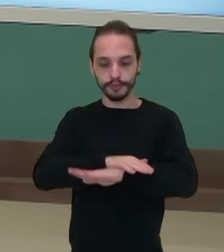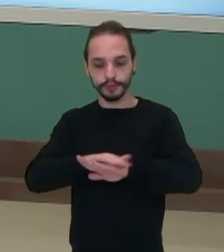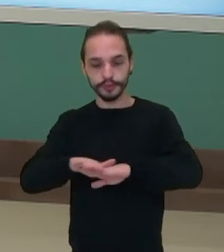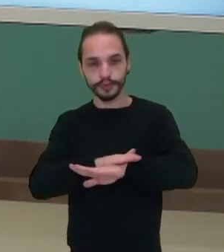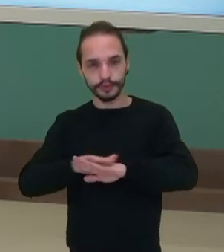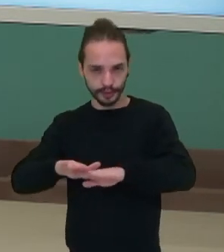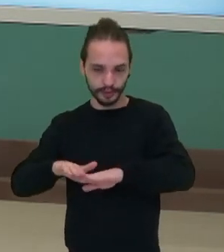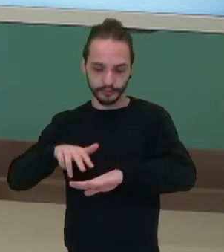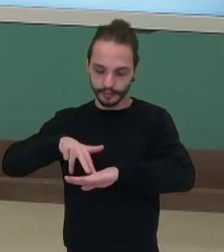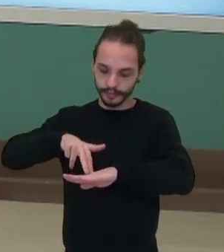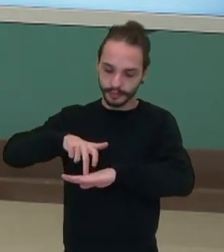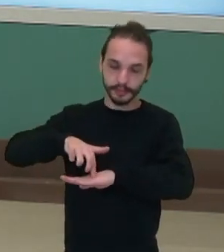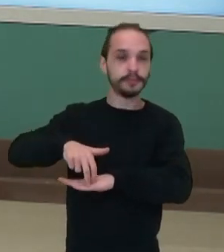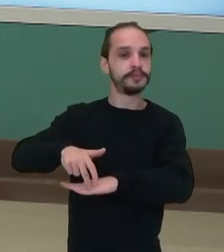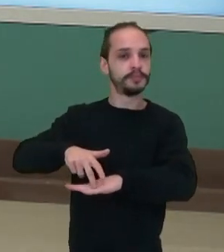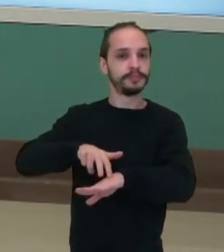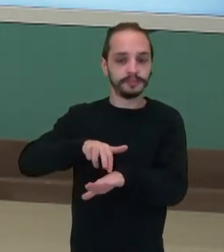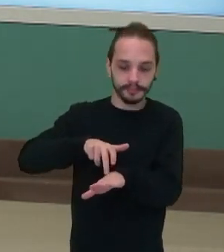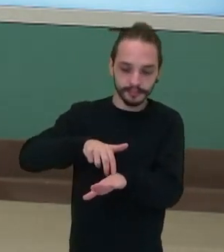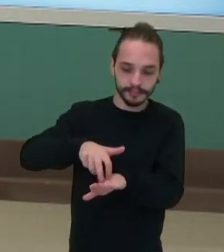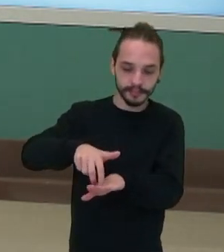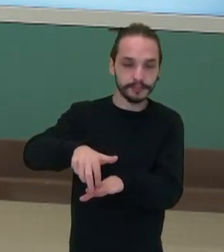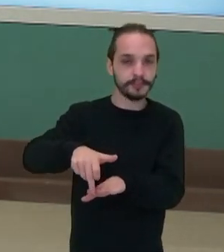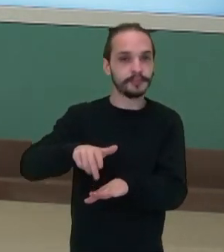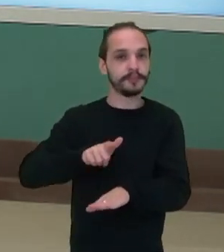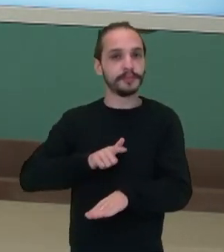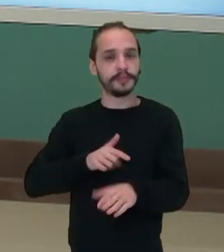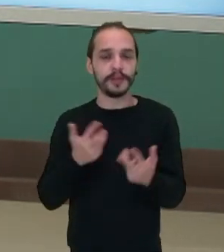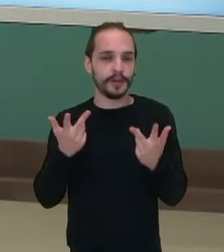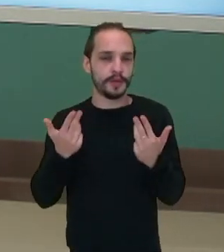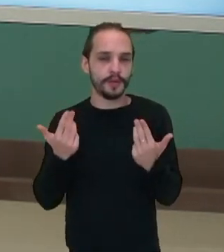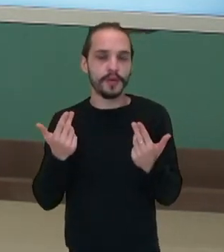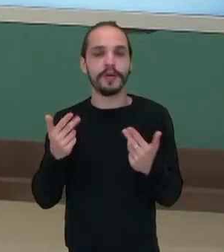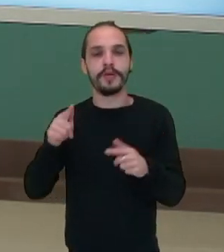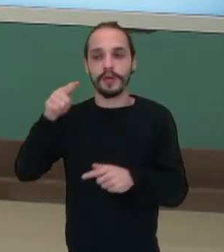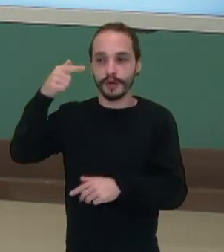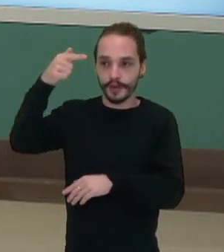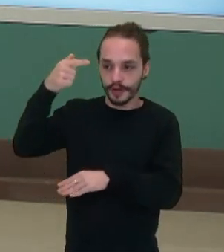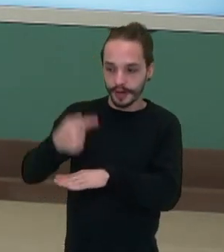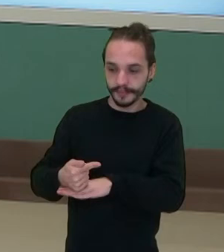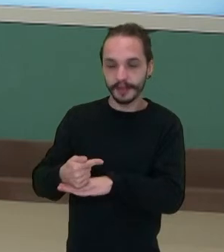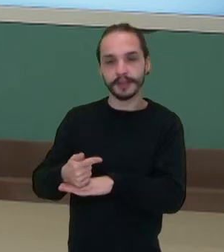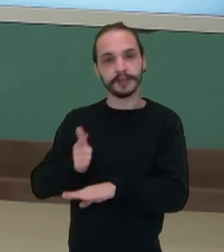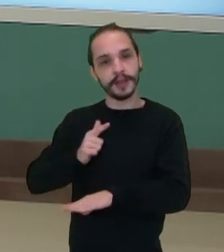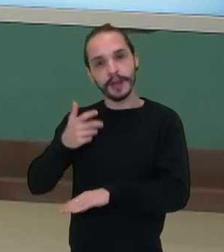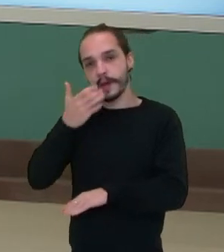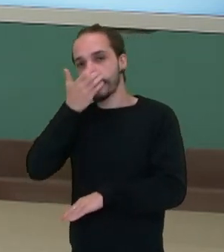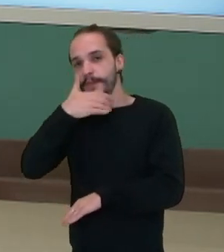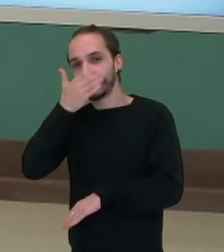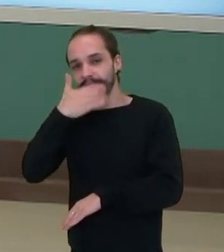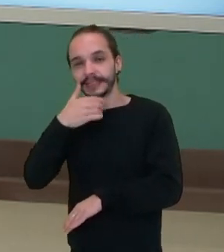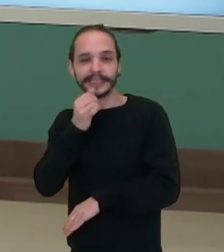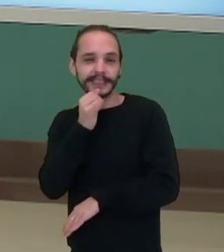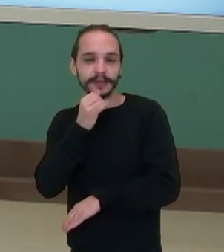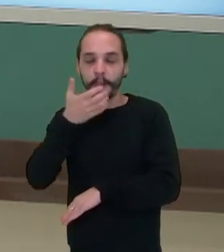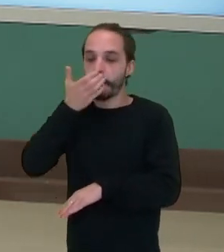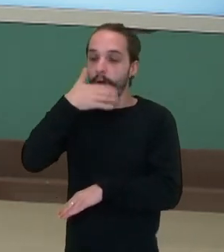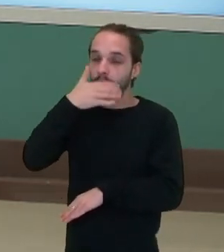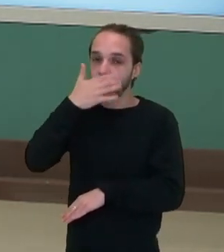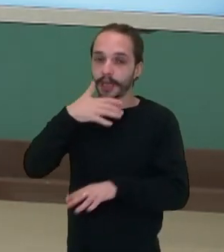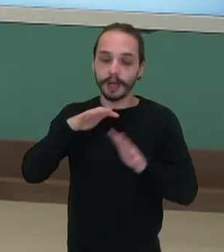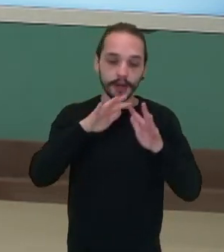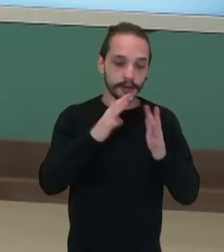solo, né? Então, você for analisar a questão da gravidade, é a mesma coisa. Existe a maçã, ali que a gente apresentou no exemplo, e a